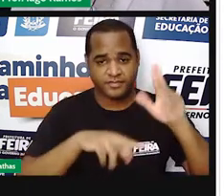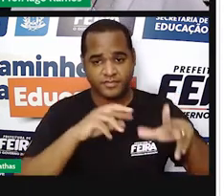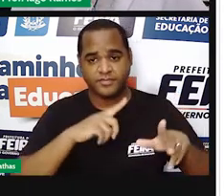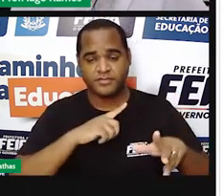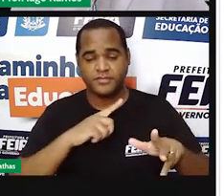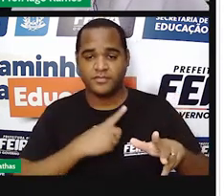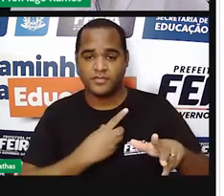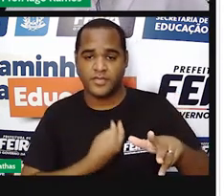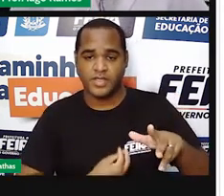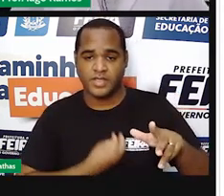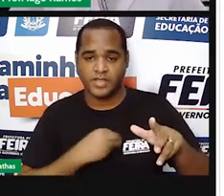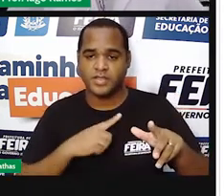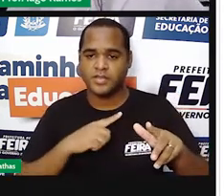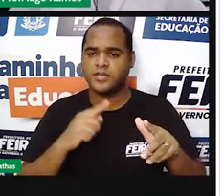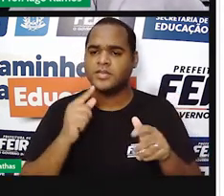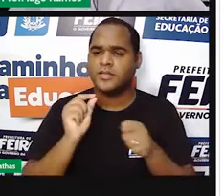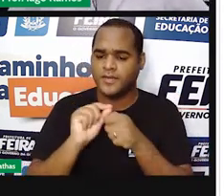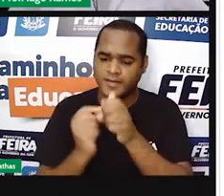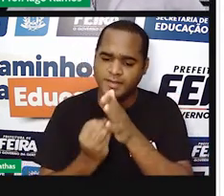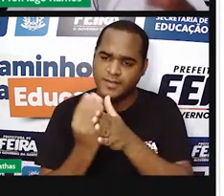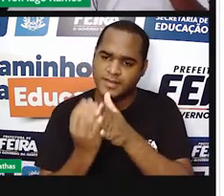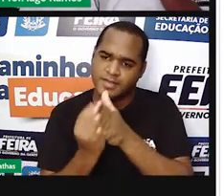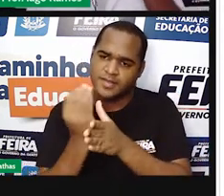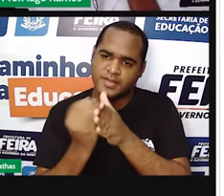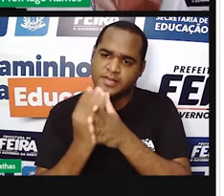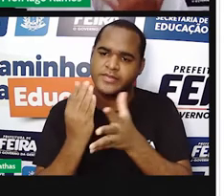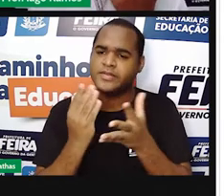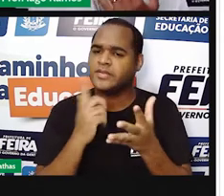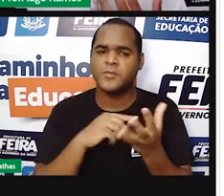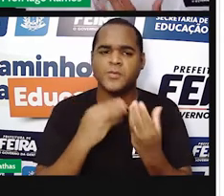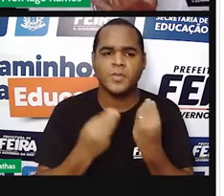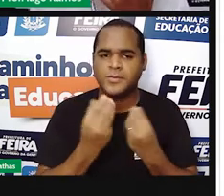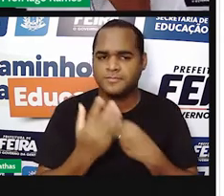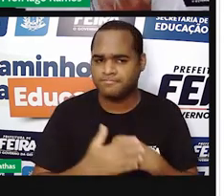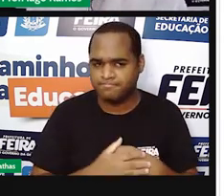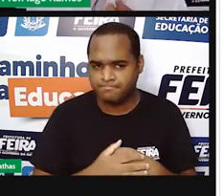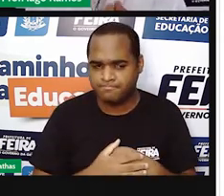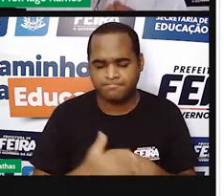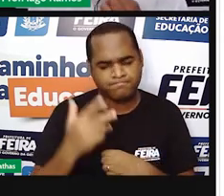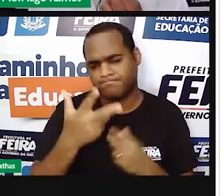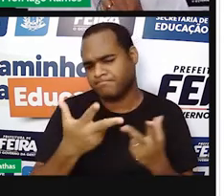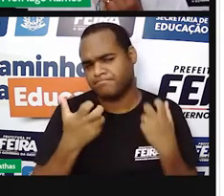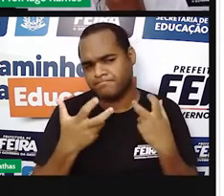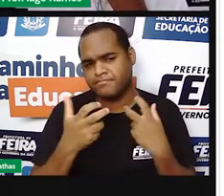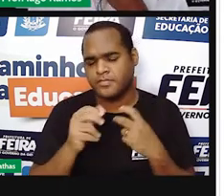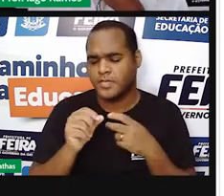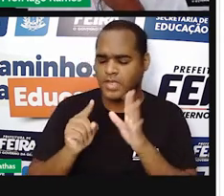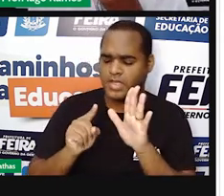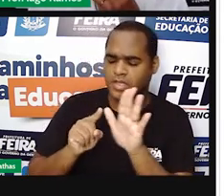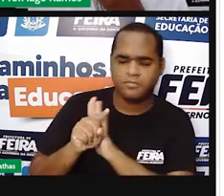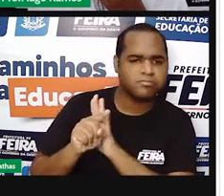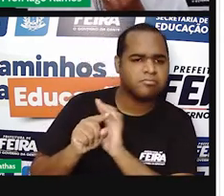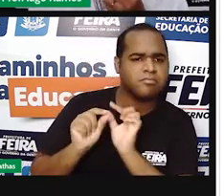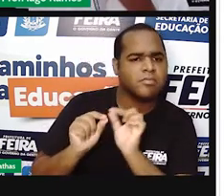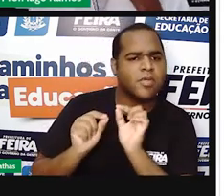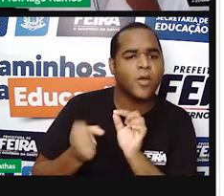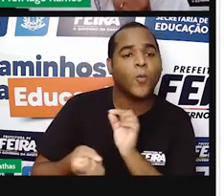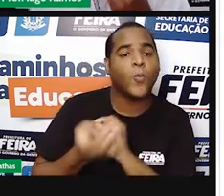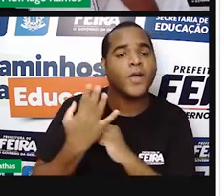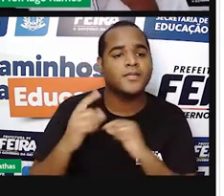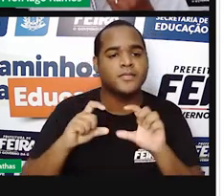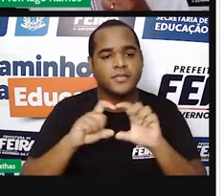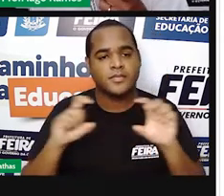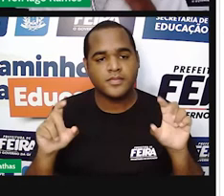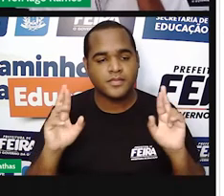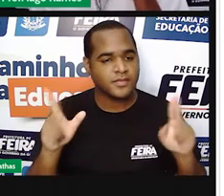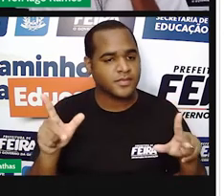desse modelo é possível fabricar você percebe que quando essa pergunta é feita né quantas placas